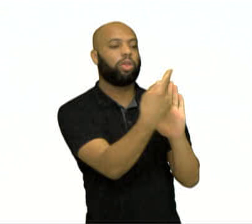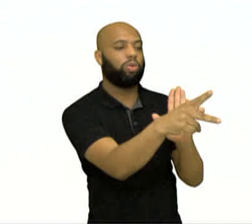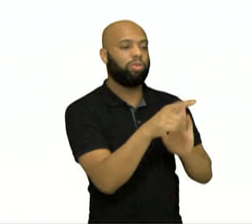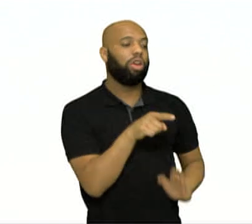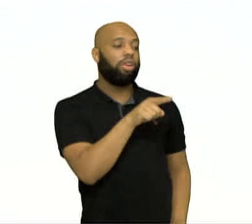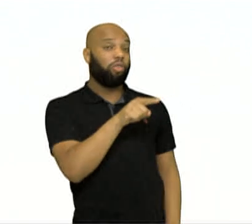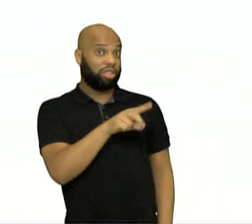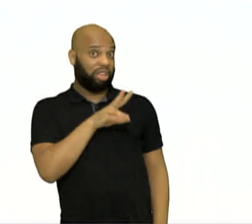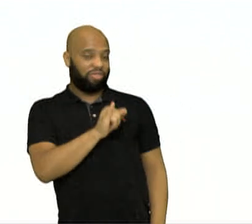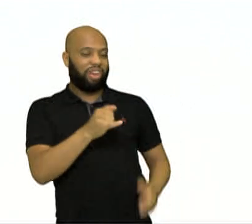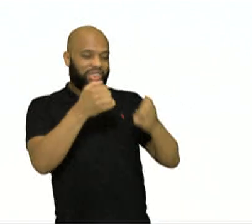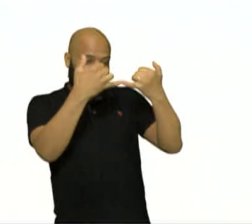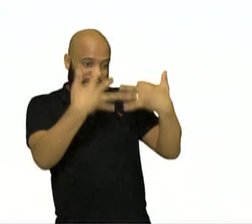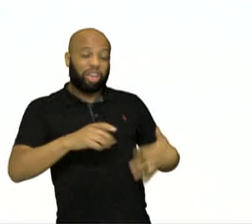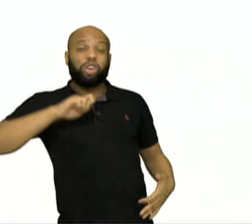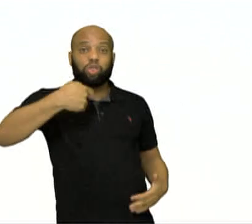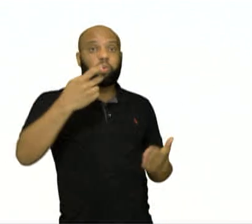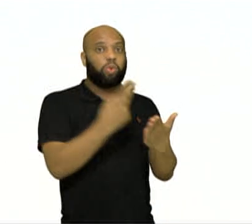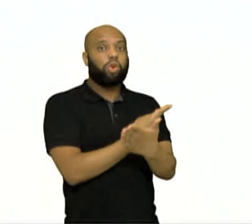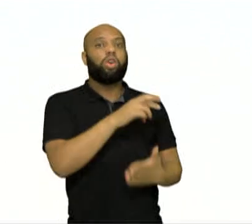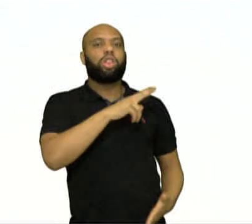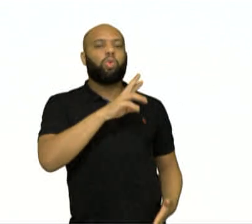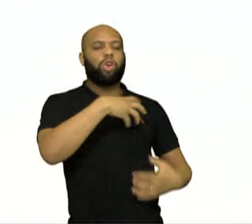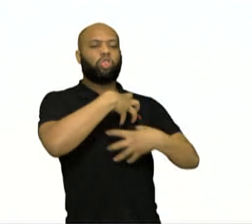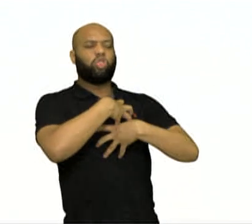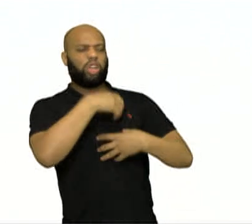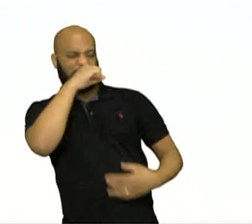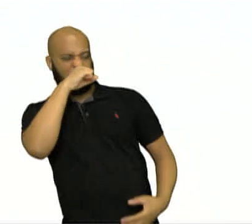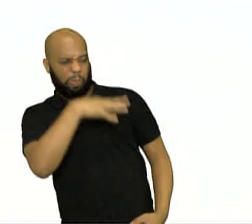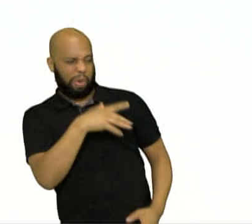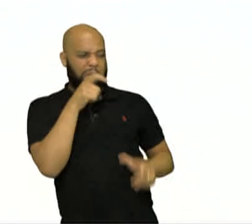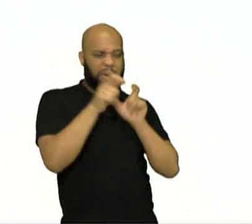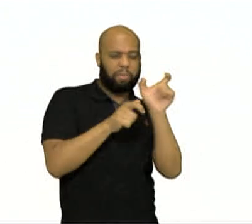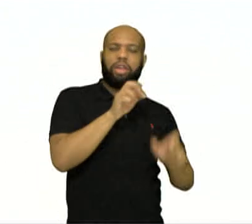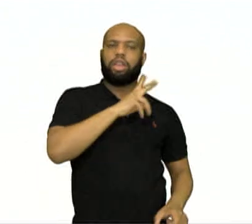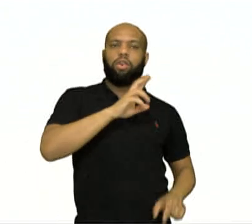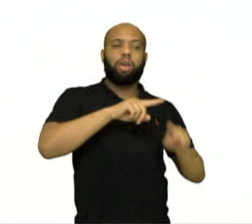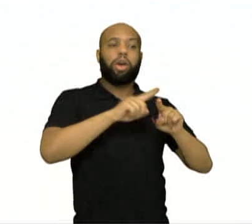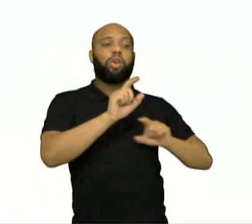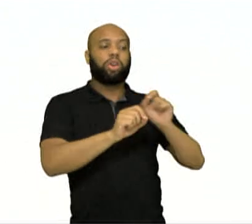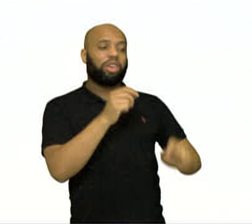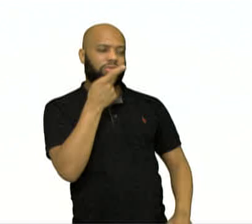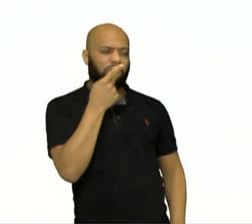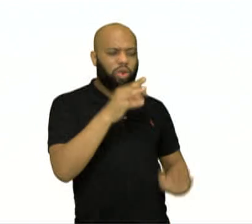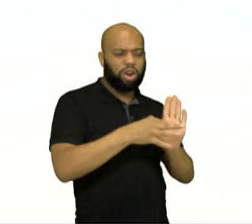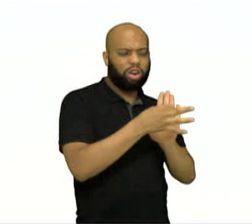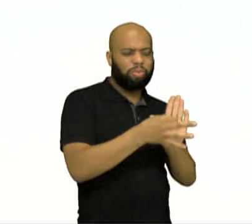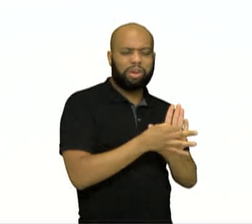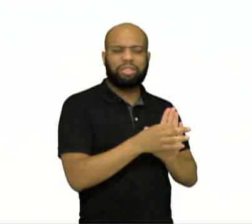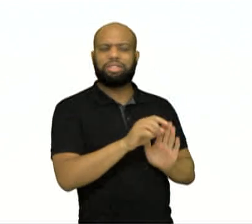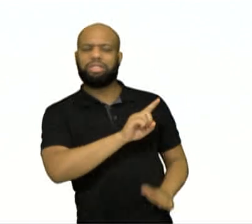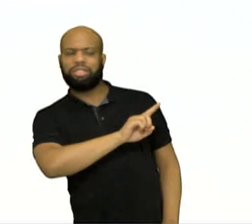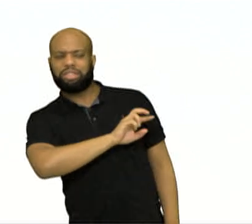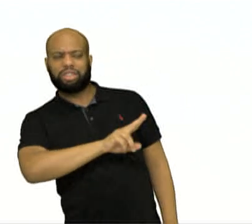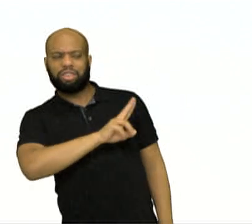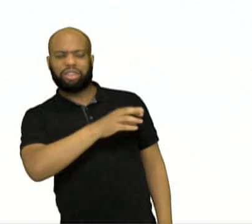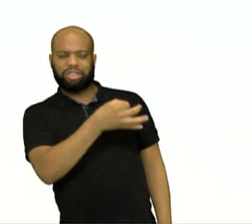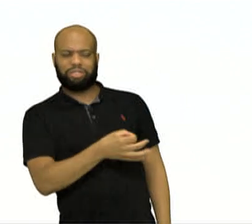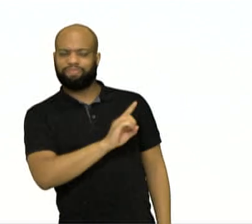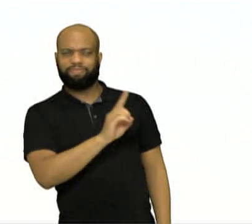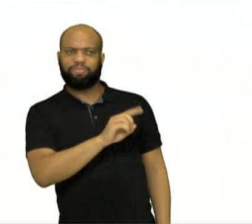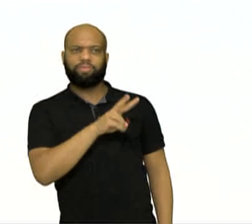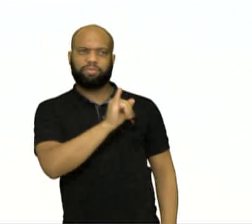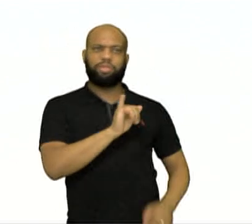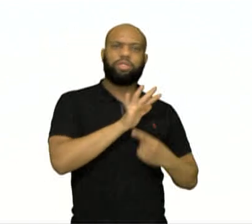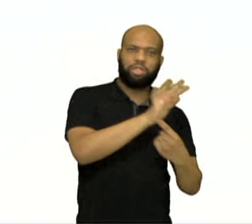argumento, não na pessoa, não no tom, mas no argumento, no que ele falou. Não, mas veja, aqui não está certo. E vai